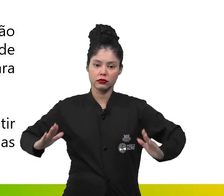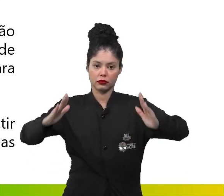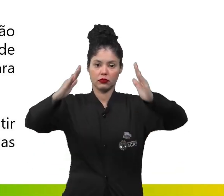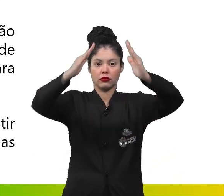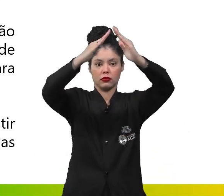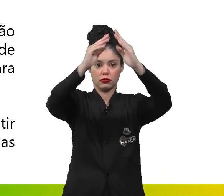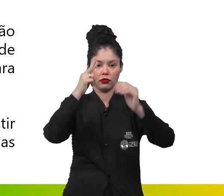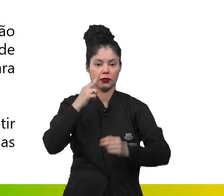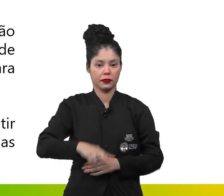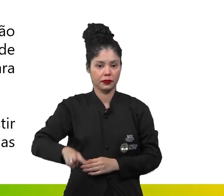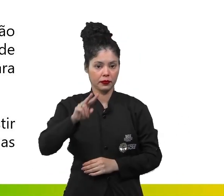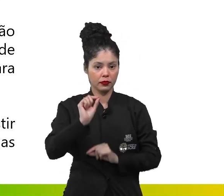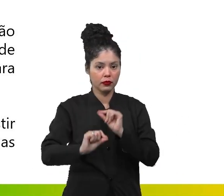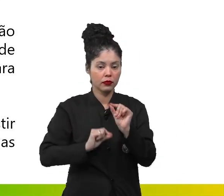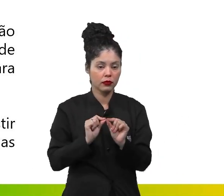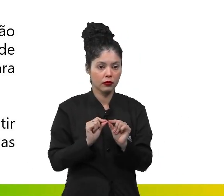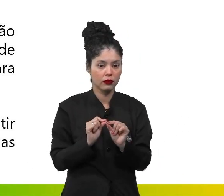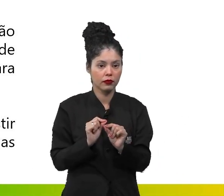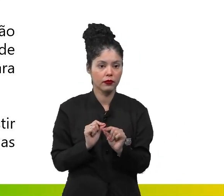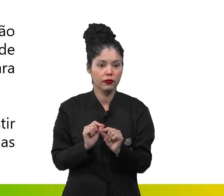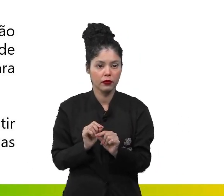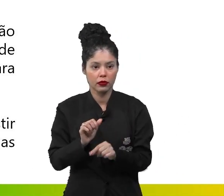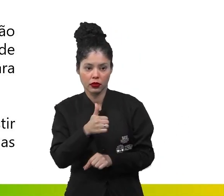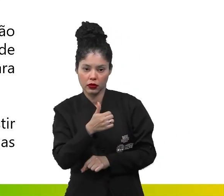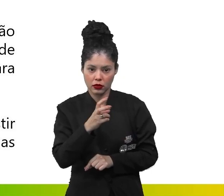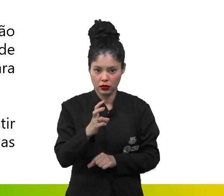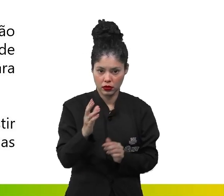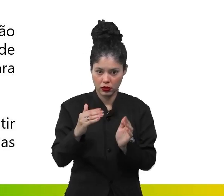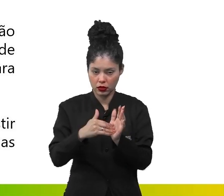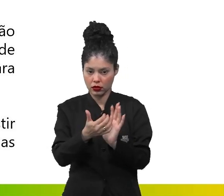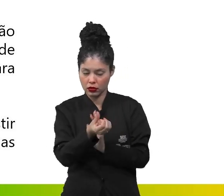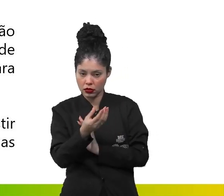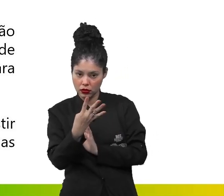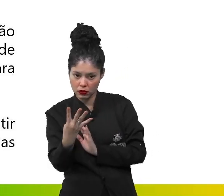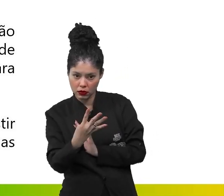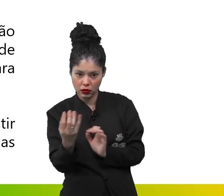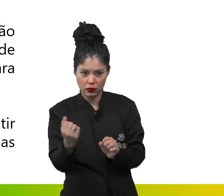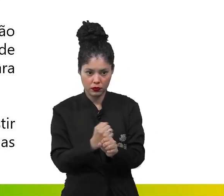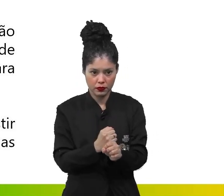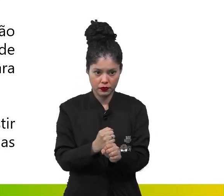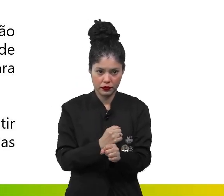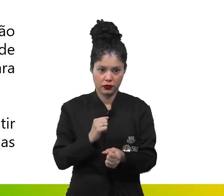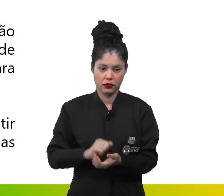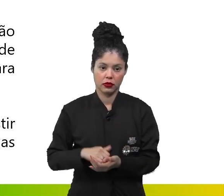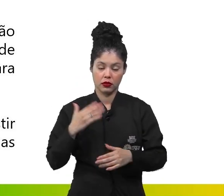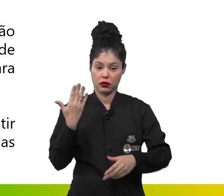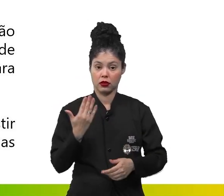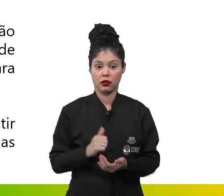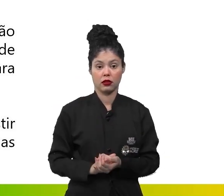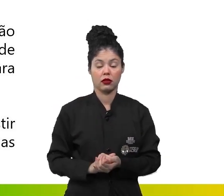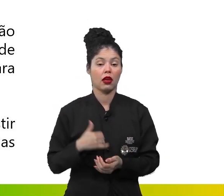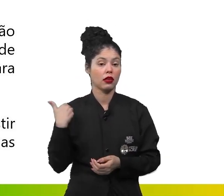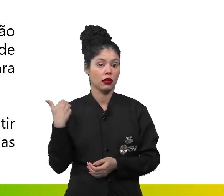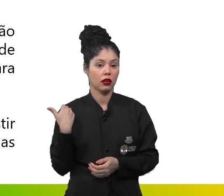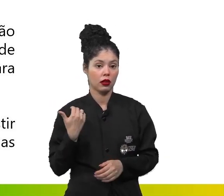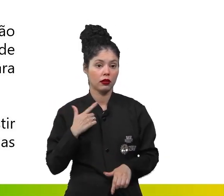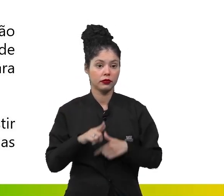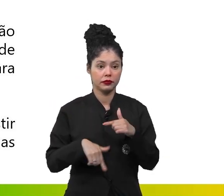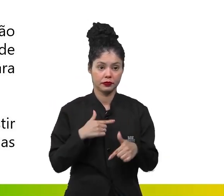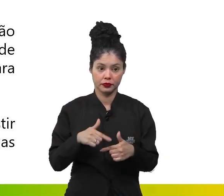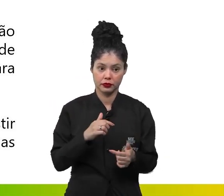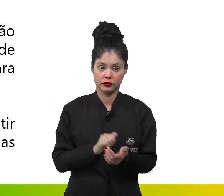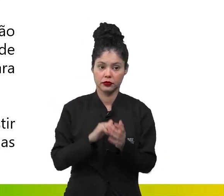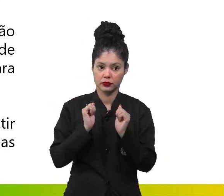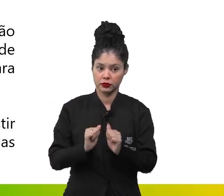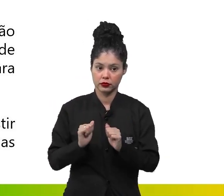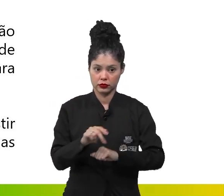do gráfico, a gente viu que está aí entre 15 e 64 anos, ou seja, em idade de trabalhar. Isso pode